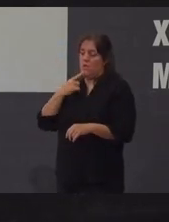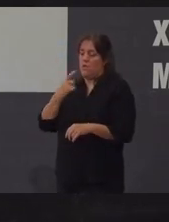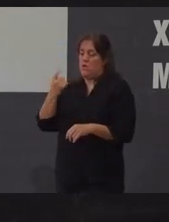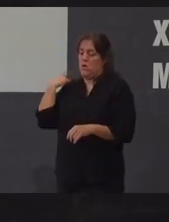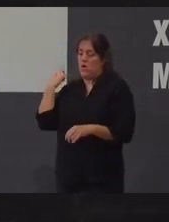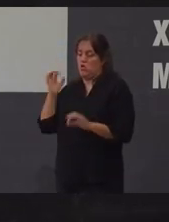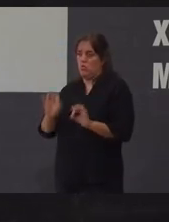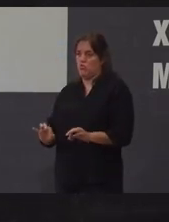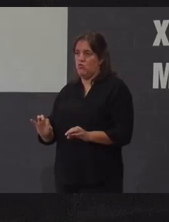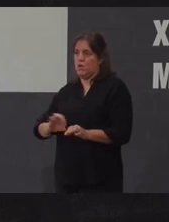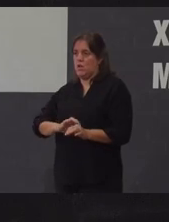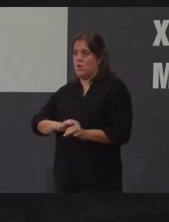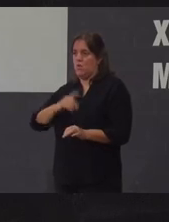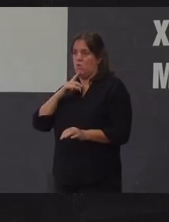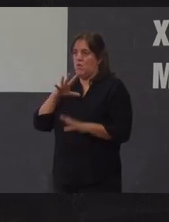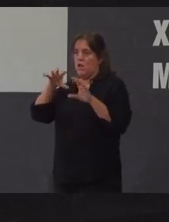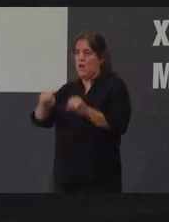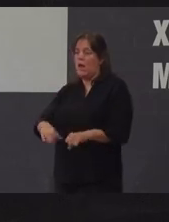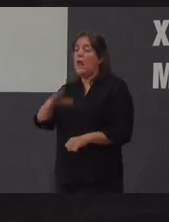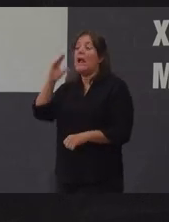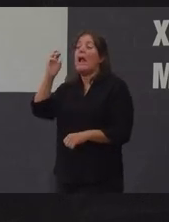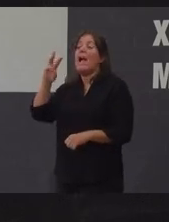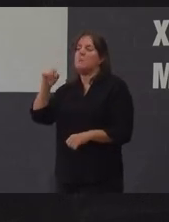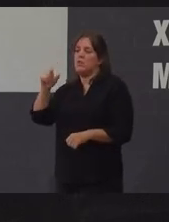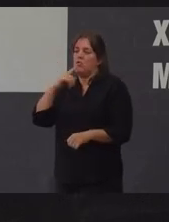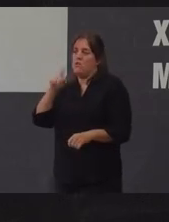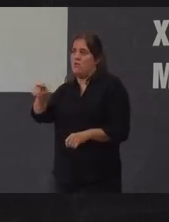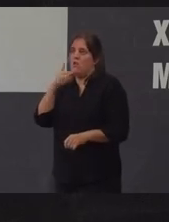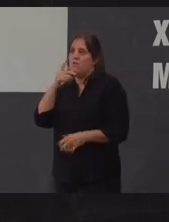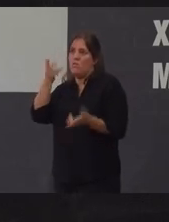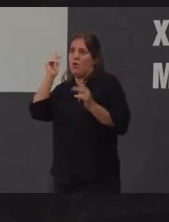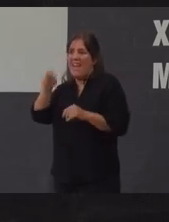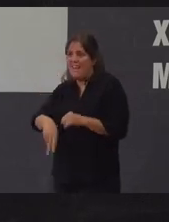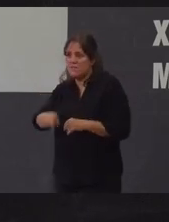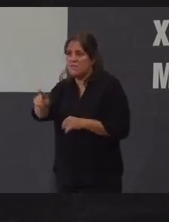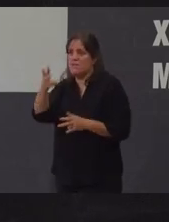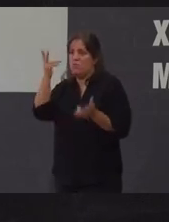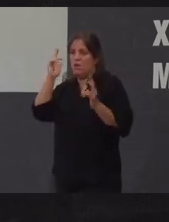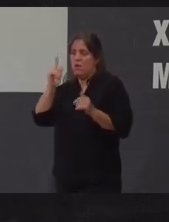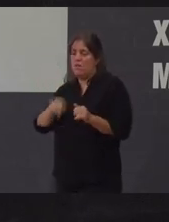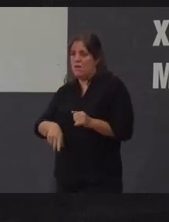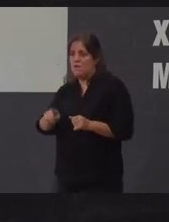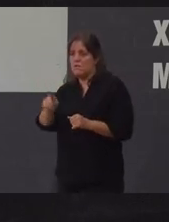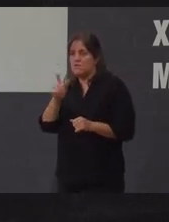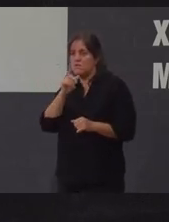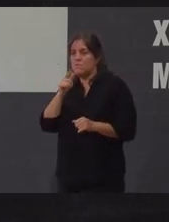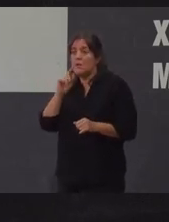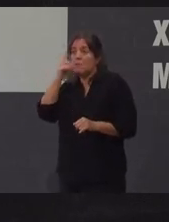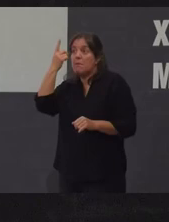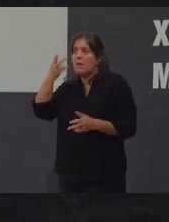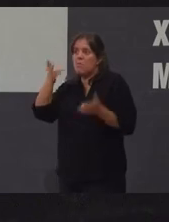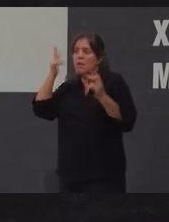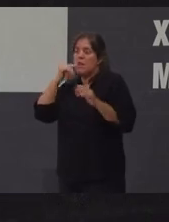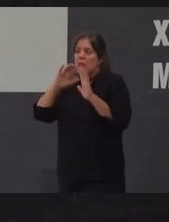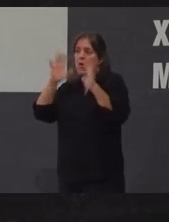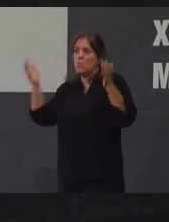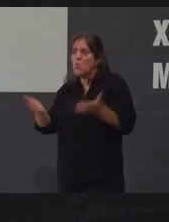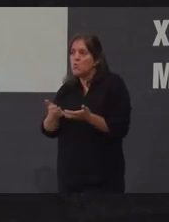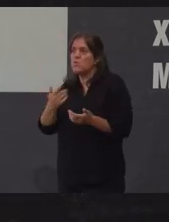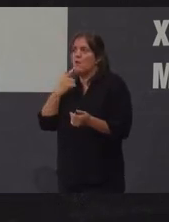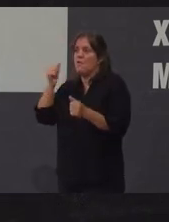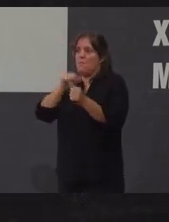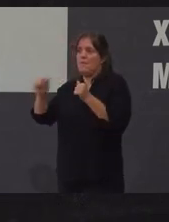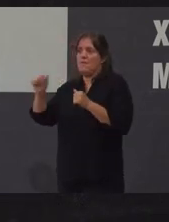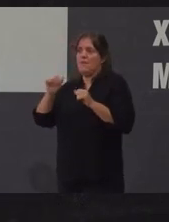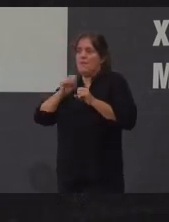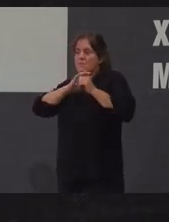ano, casi un ano, cando asaltaron o Capitolio, non? Iso era unha democracia, é unha democracia, non podemos, e ademais é a primeira democracia do mundo, é a que estendeu a